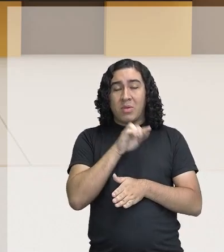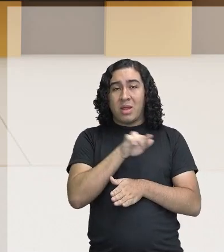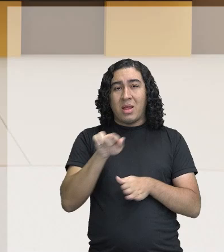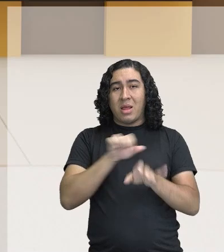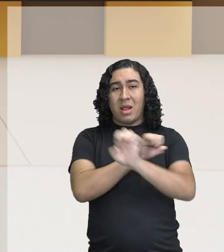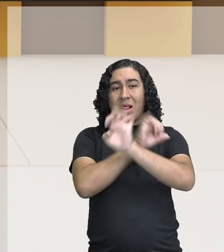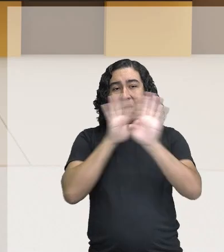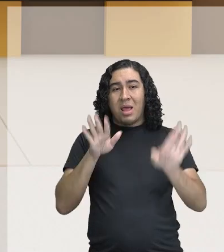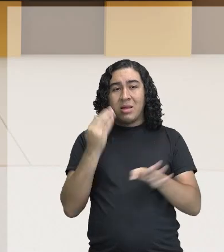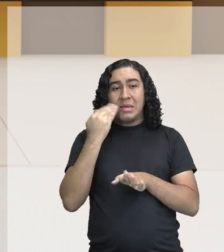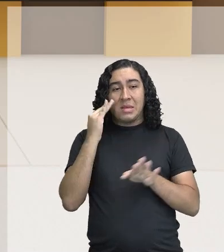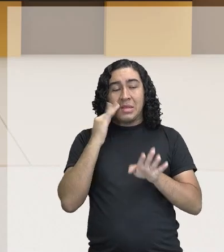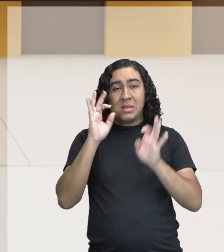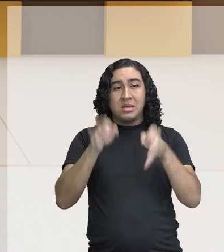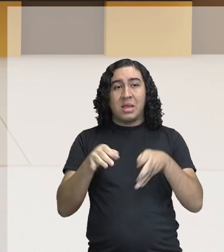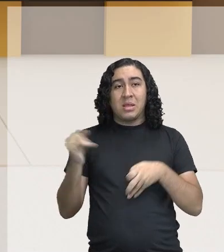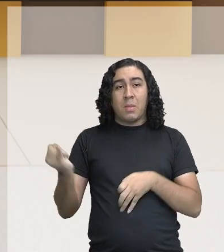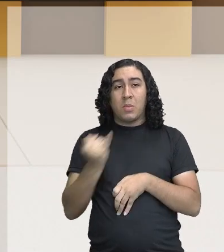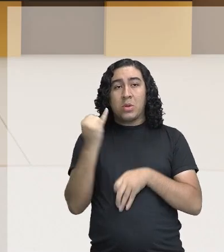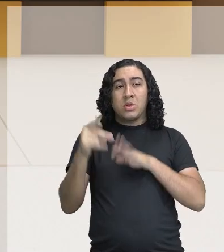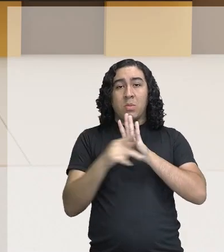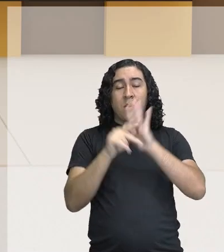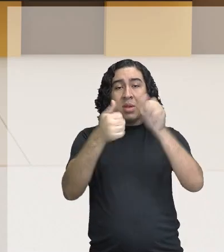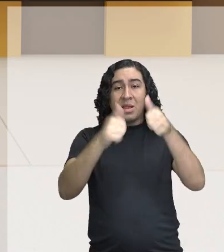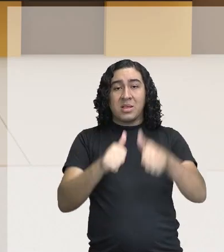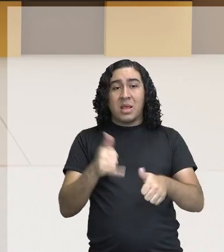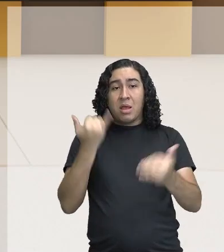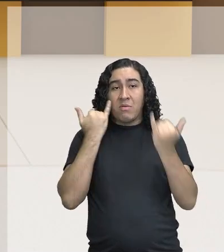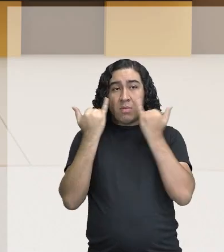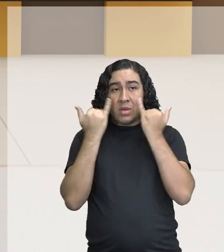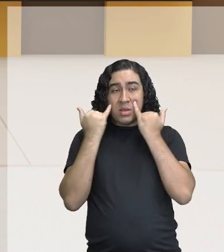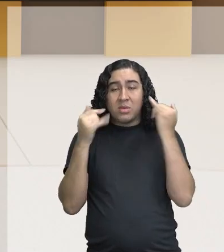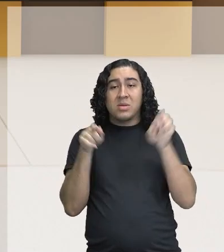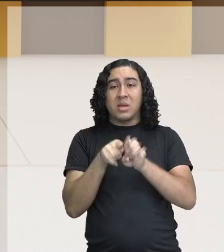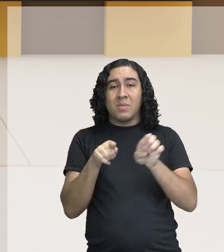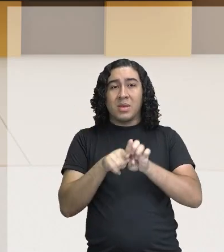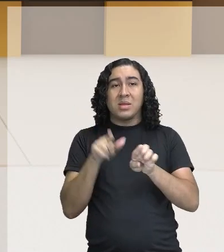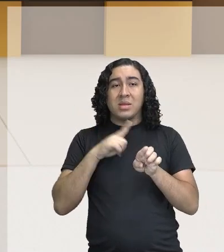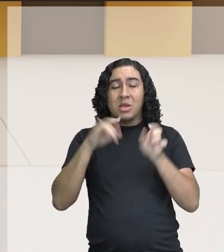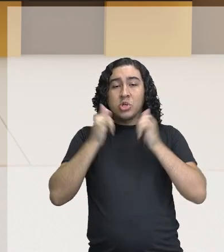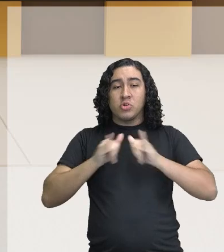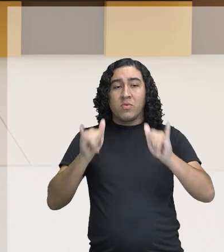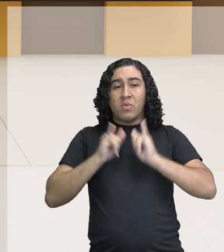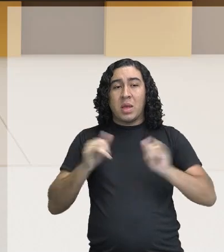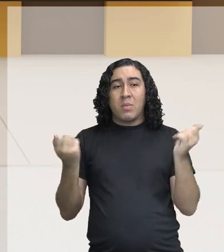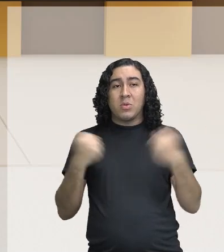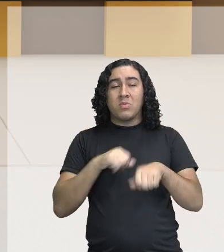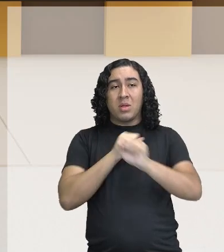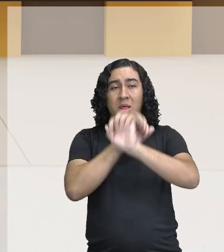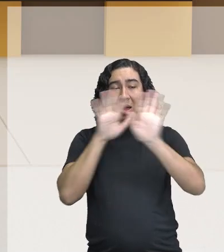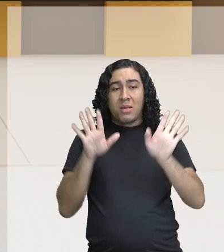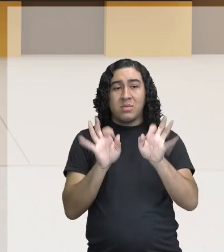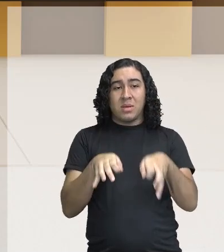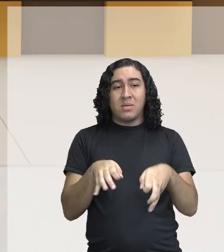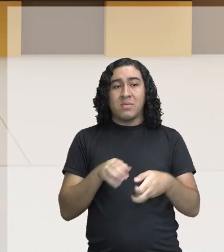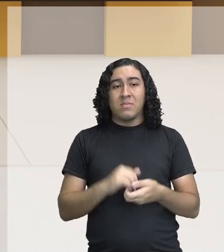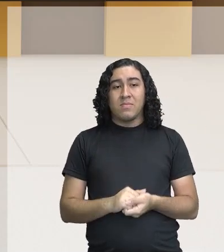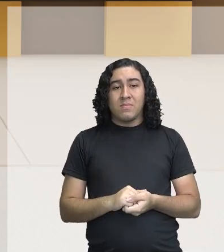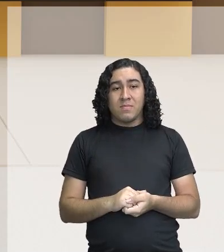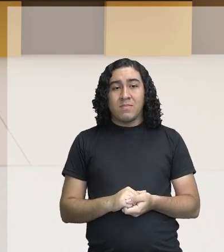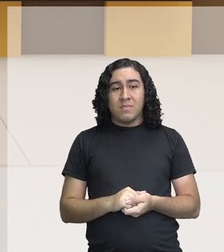ficasse claro aí para vocês a importância de analisar esses dados e também divulgar de uma forma clara, tá?